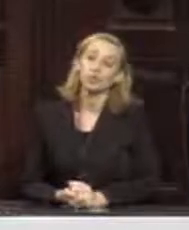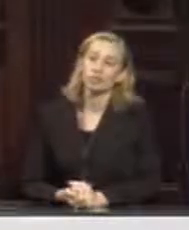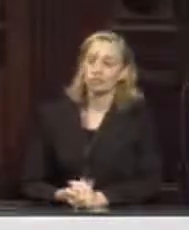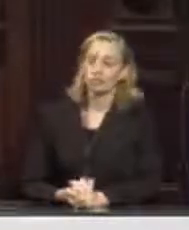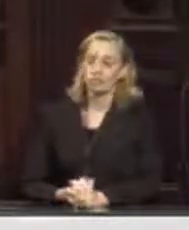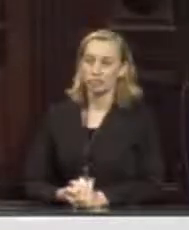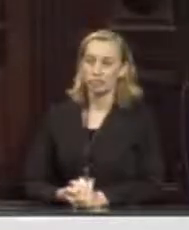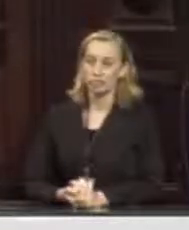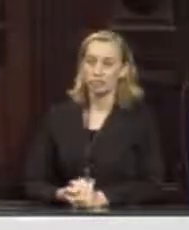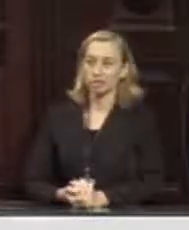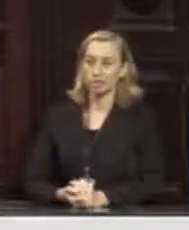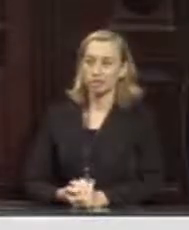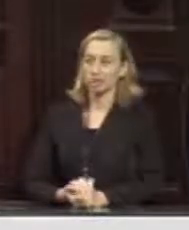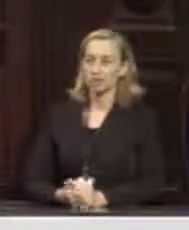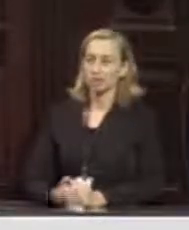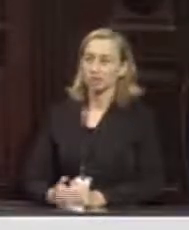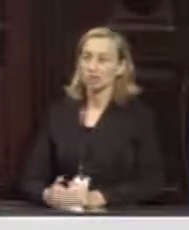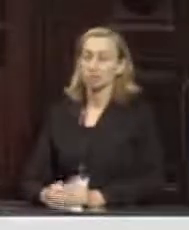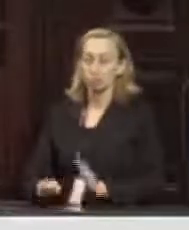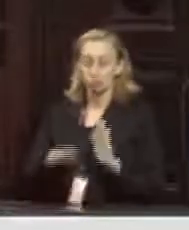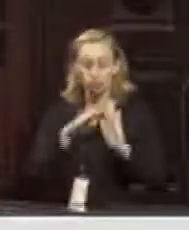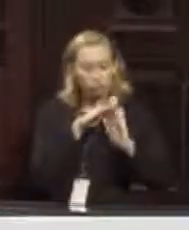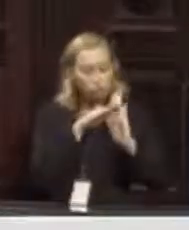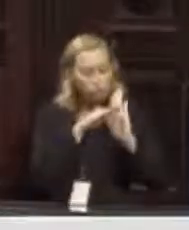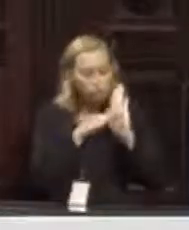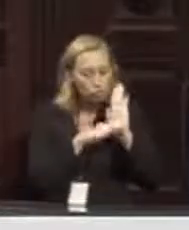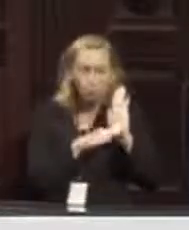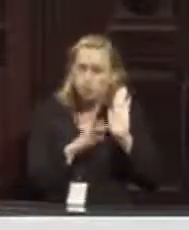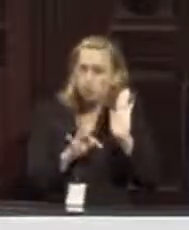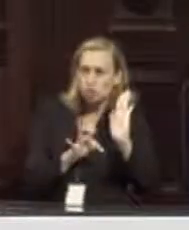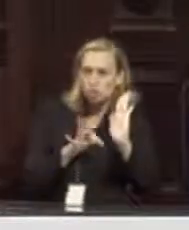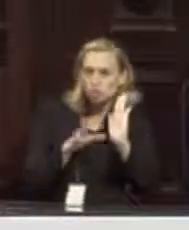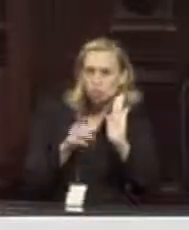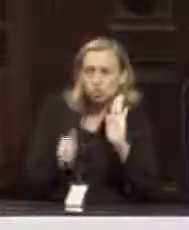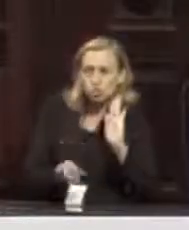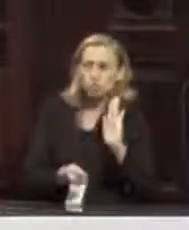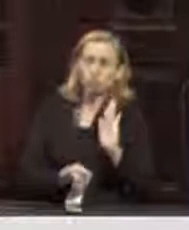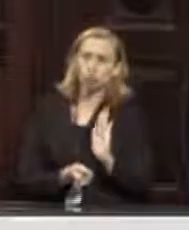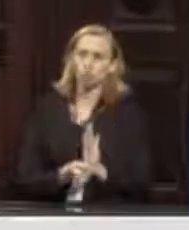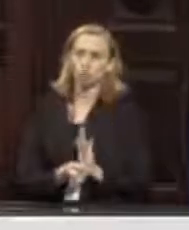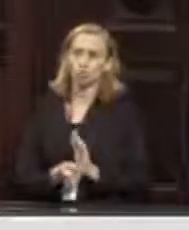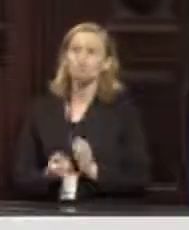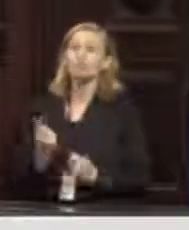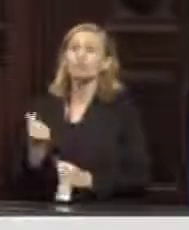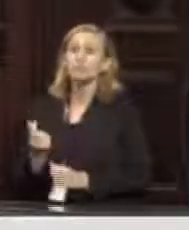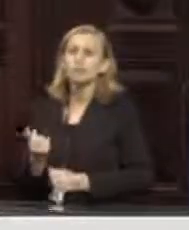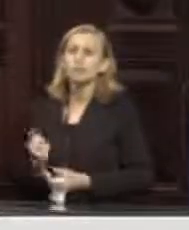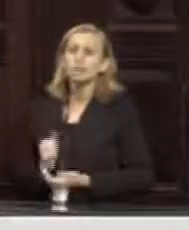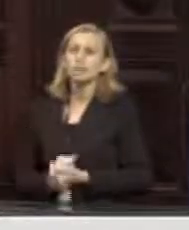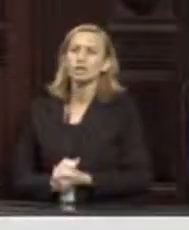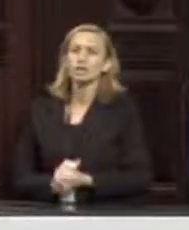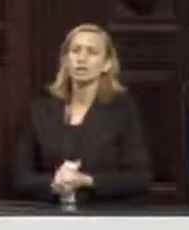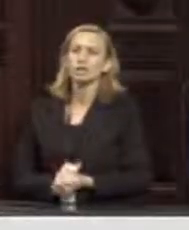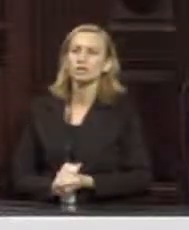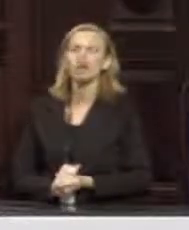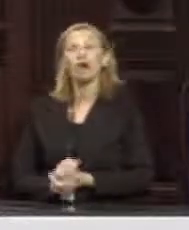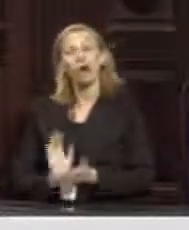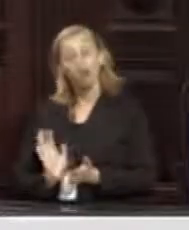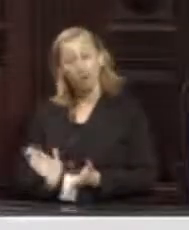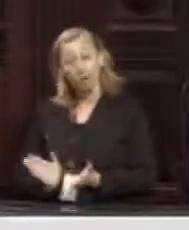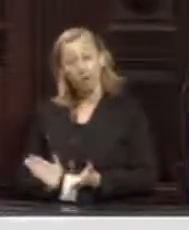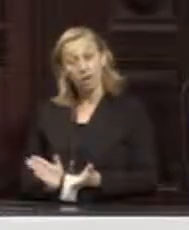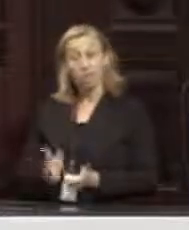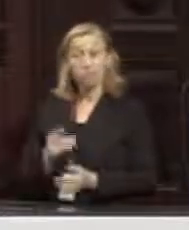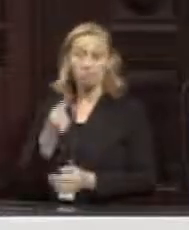O cronograma, aí entra o cronograma físico-financeiro, e aí realmente você